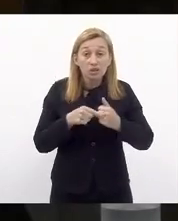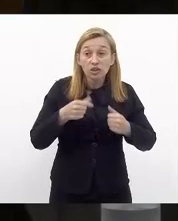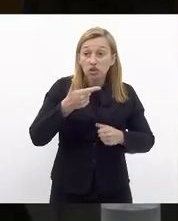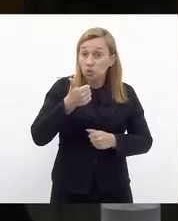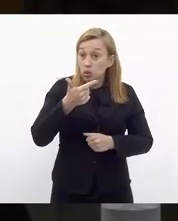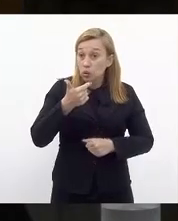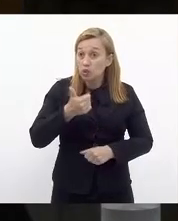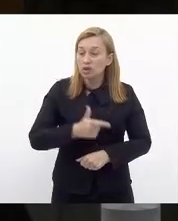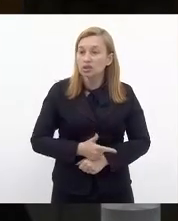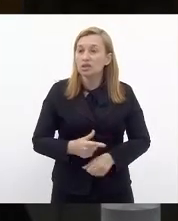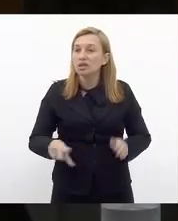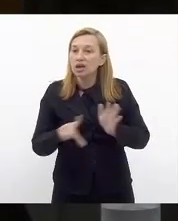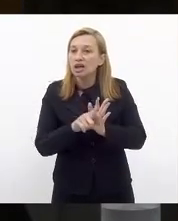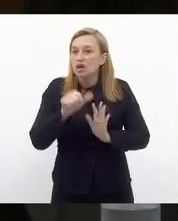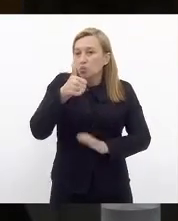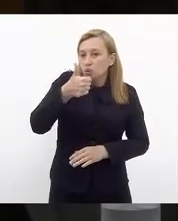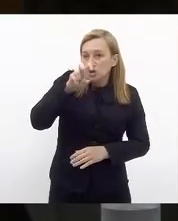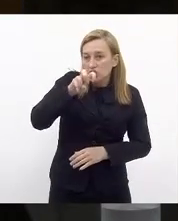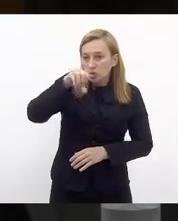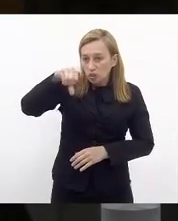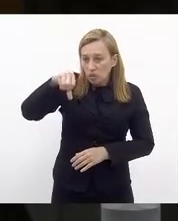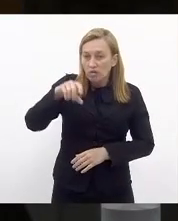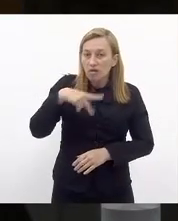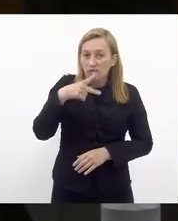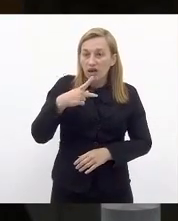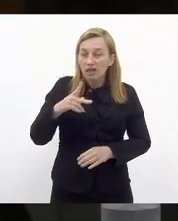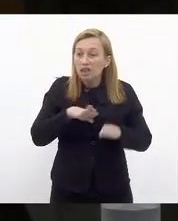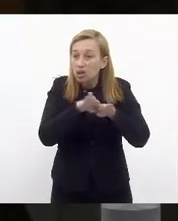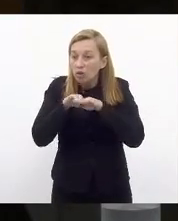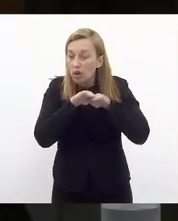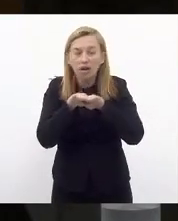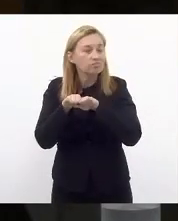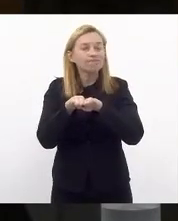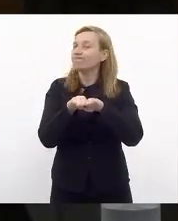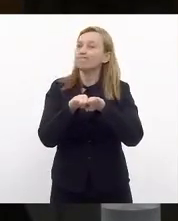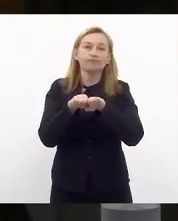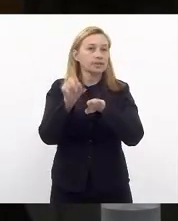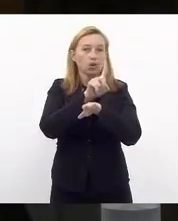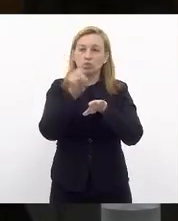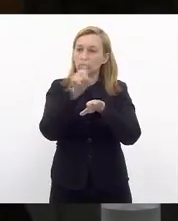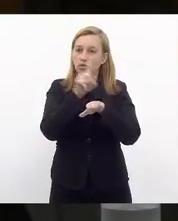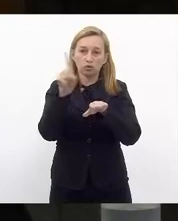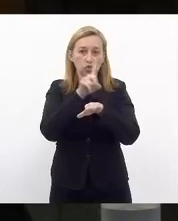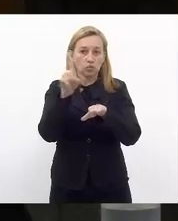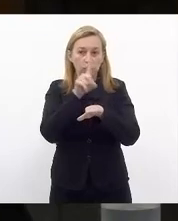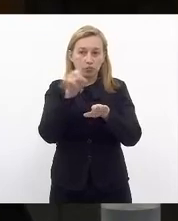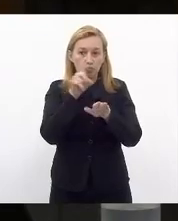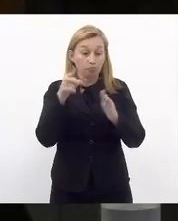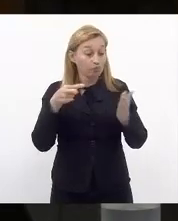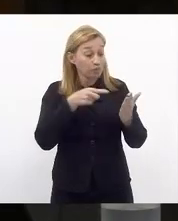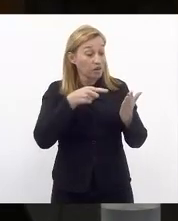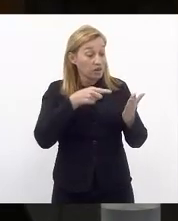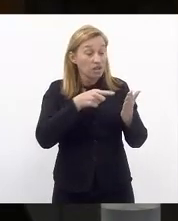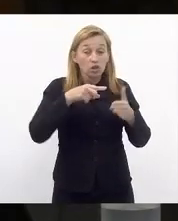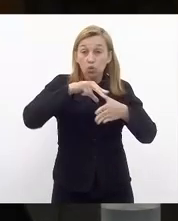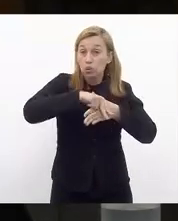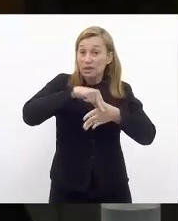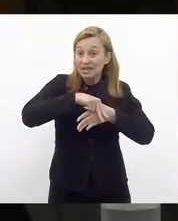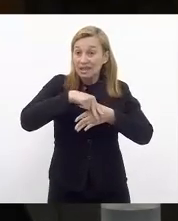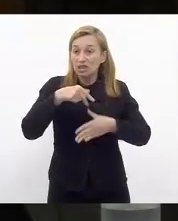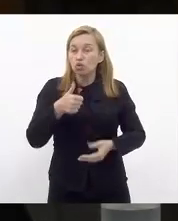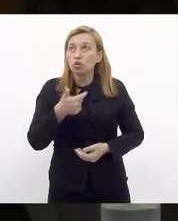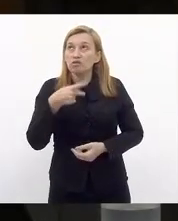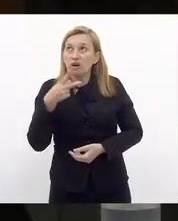artigo 12 da Lei 159 fala que tem que guardar não não está subentendido não tanto que no inciso